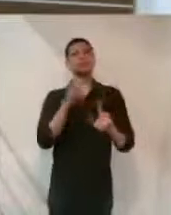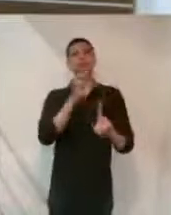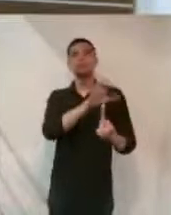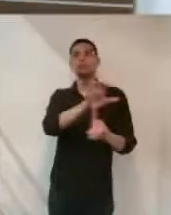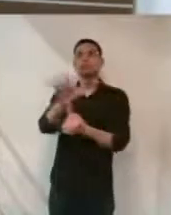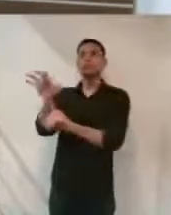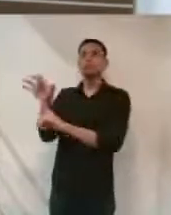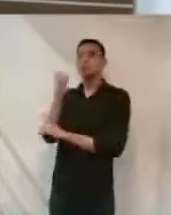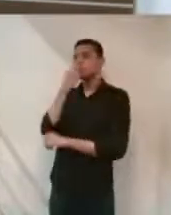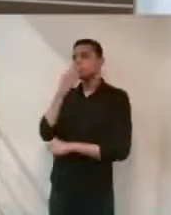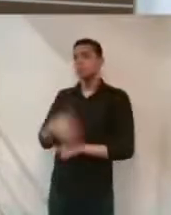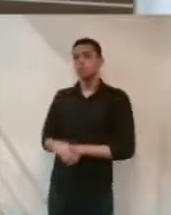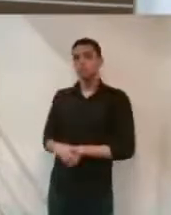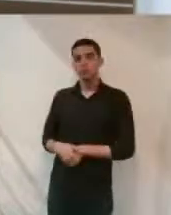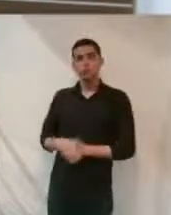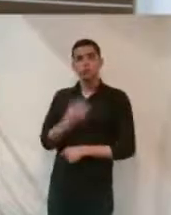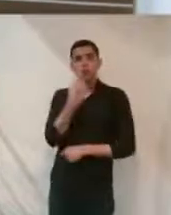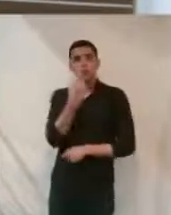eliminar 155.